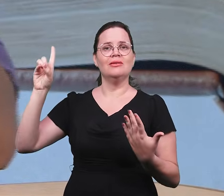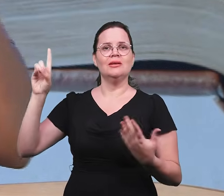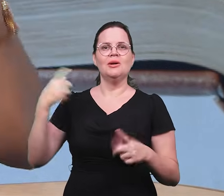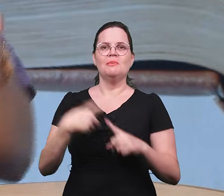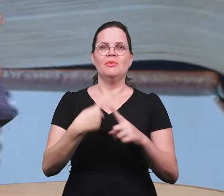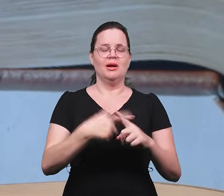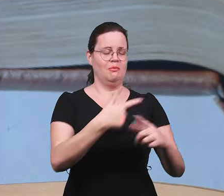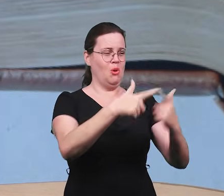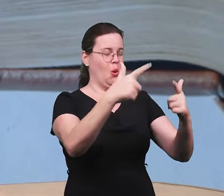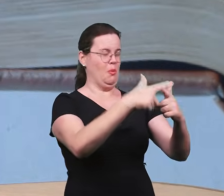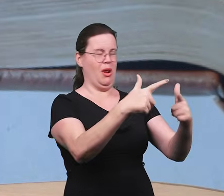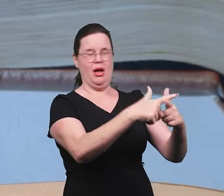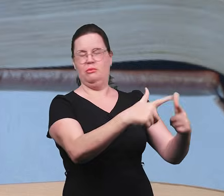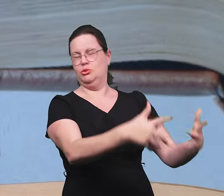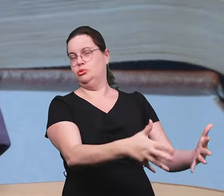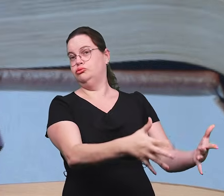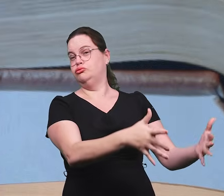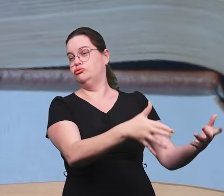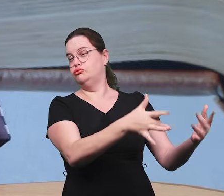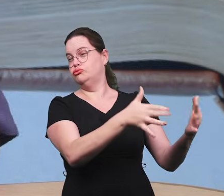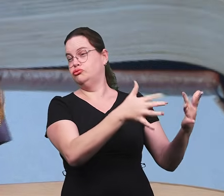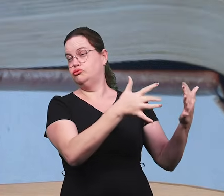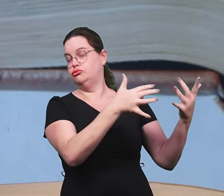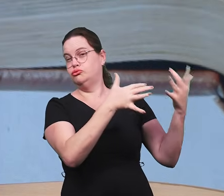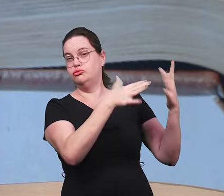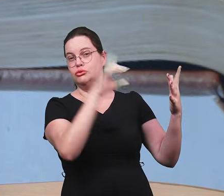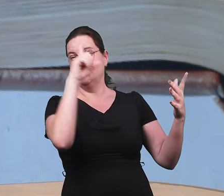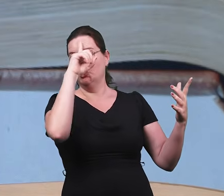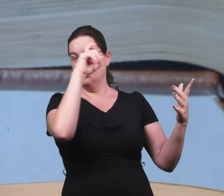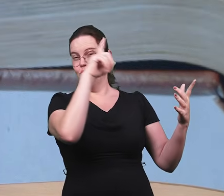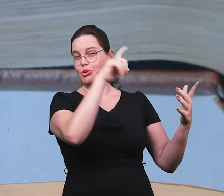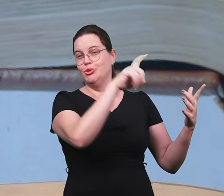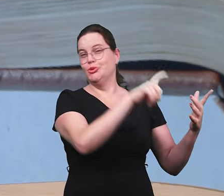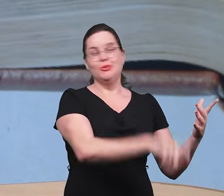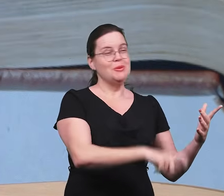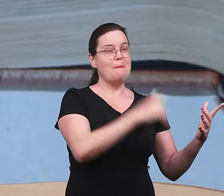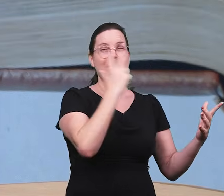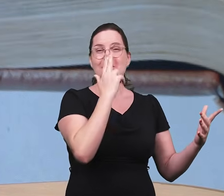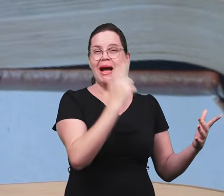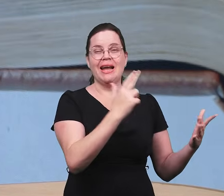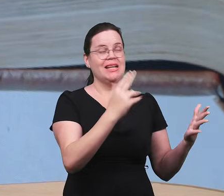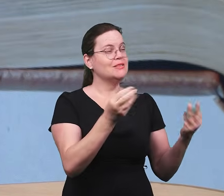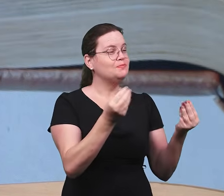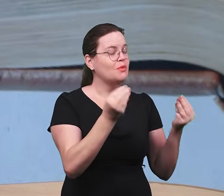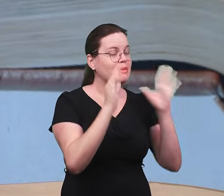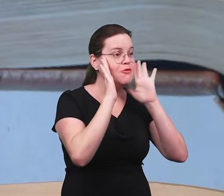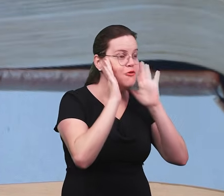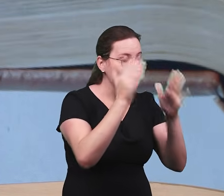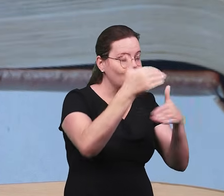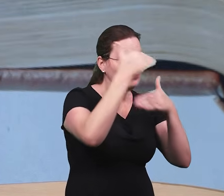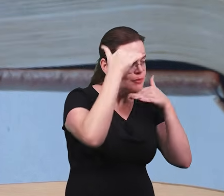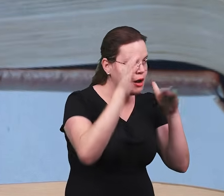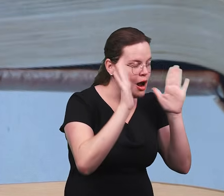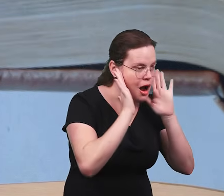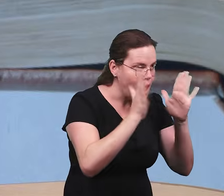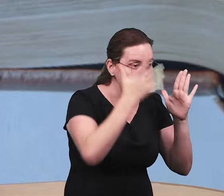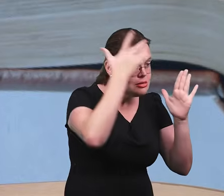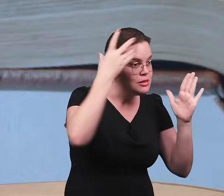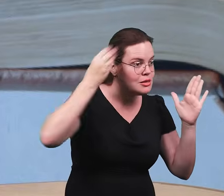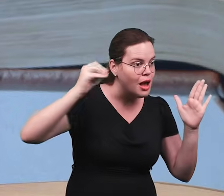Parece que o problema é muito grande, parece que a luta é grande demais e nós não paramos